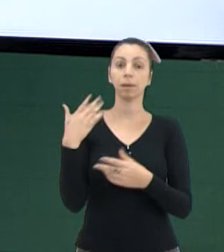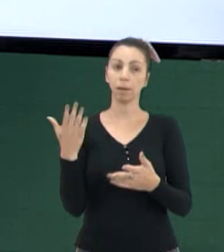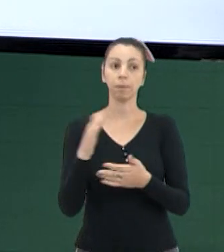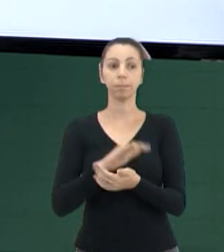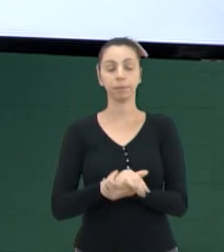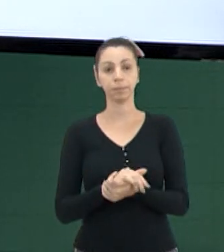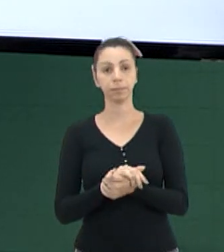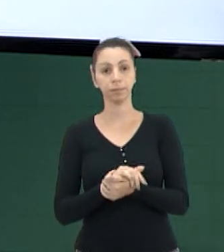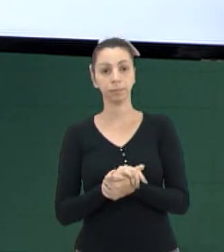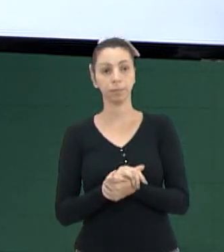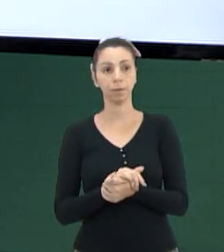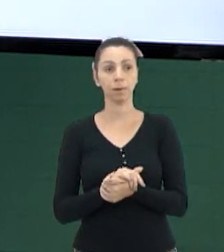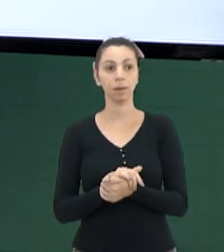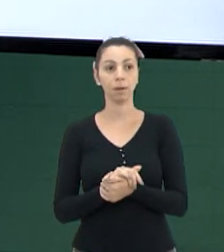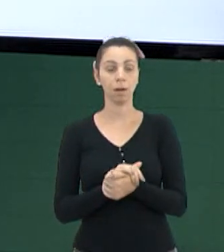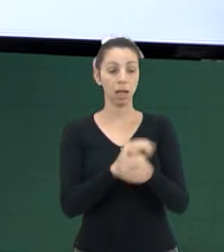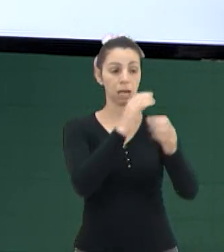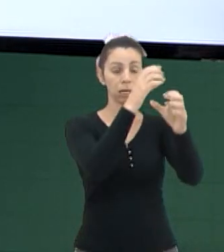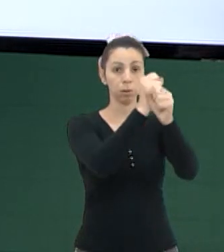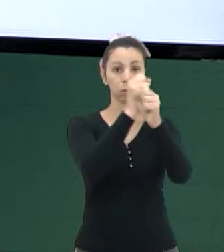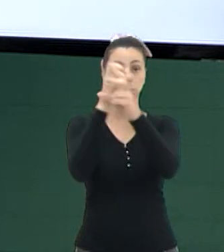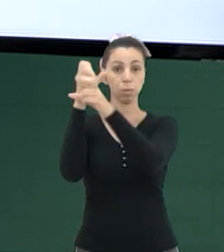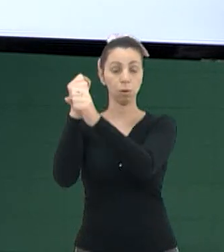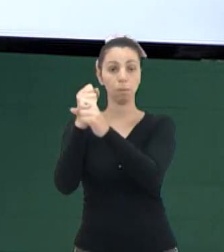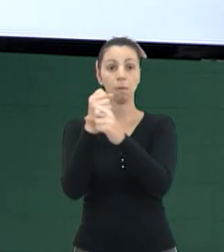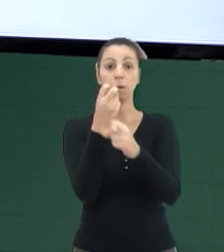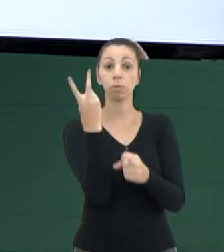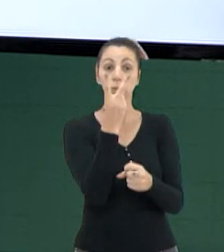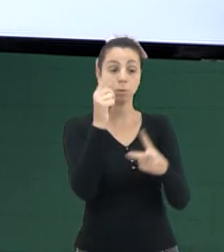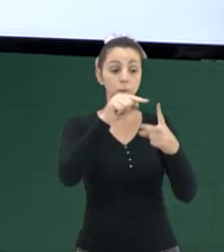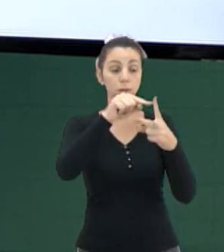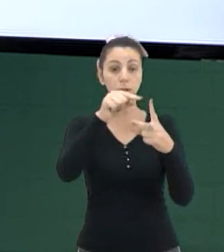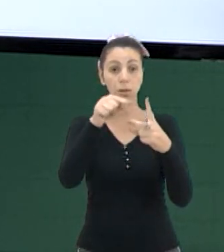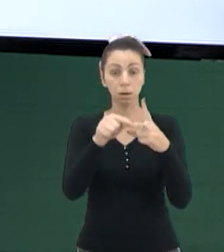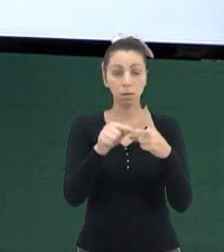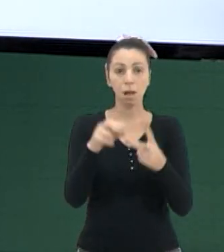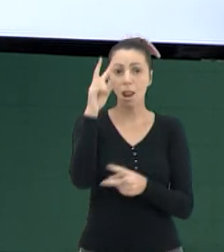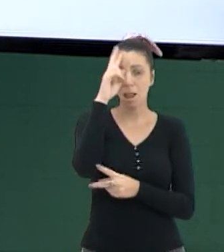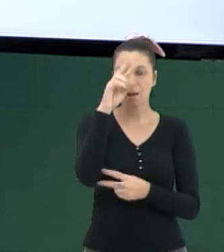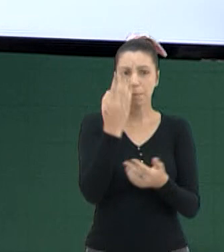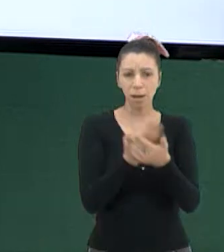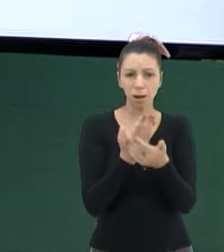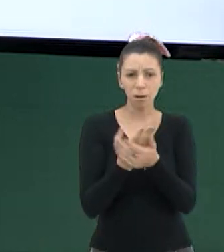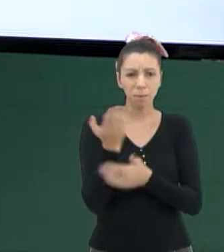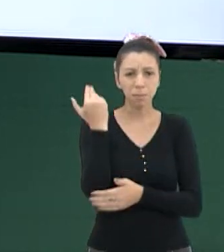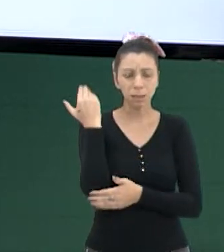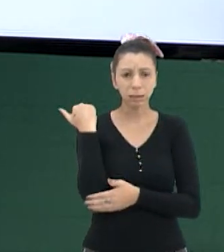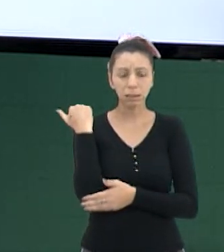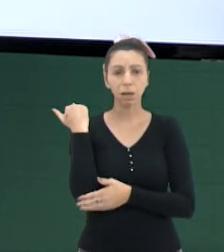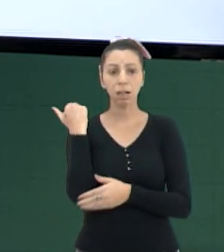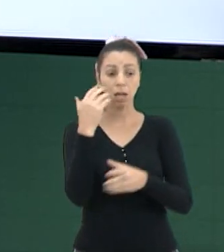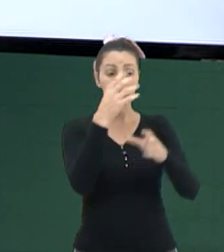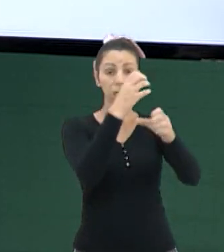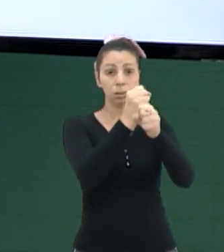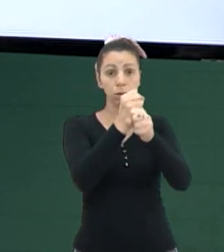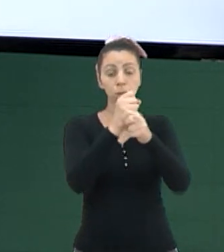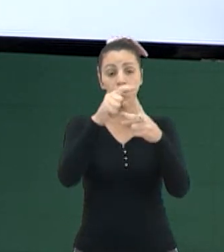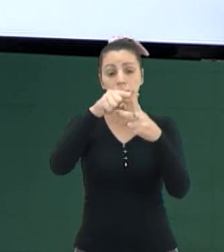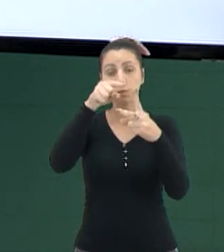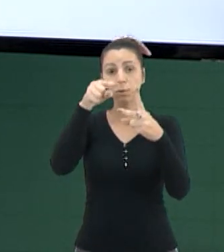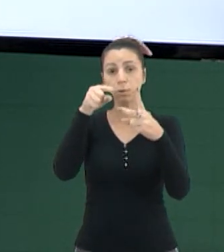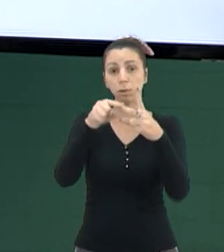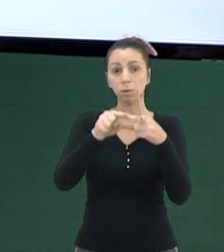esse triângulo é isósceles, lembram da aula passada sobre as somas dos ângulos opostos ao